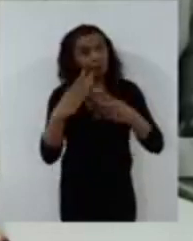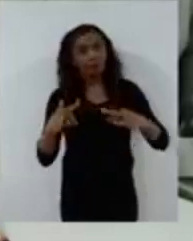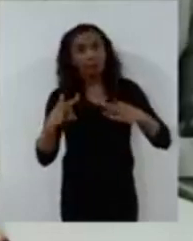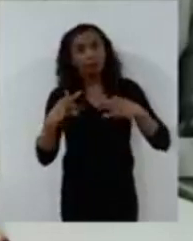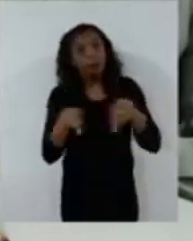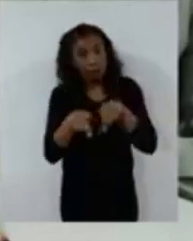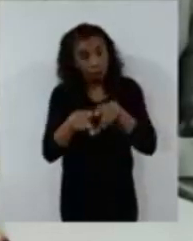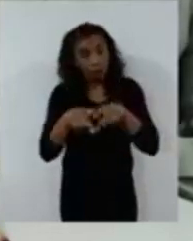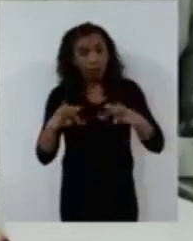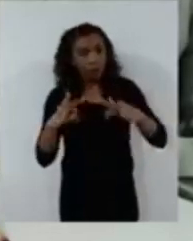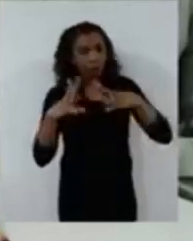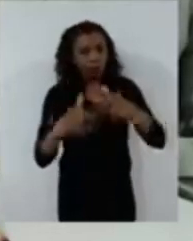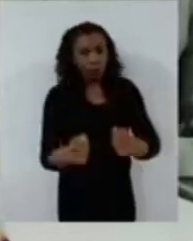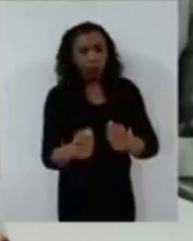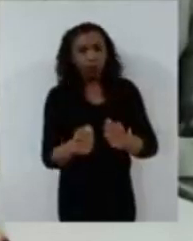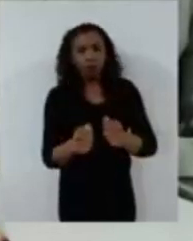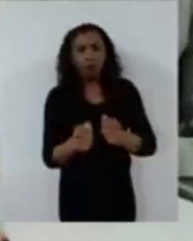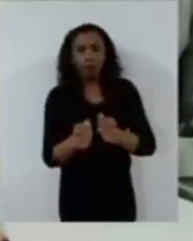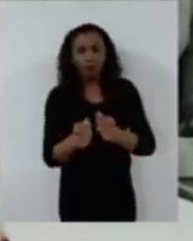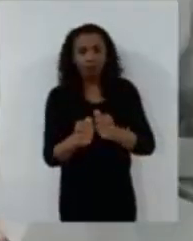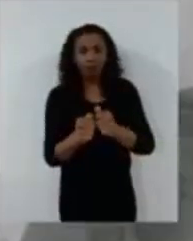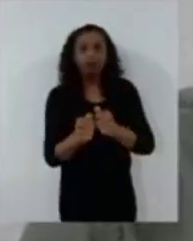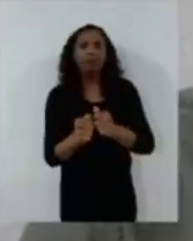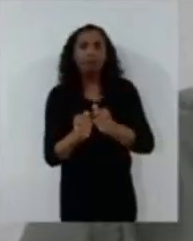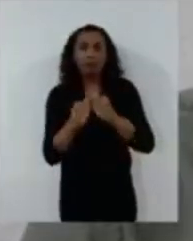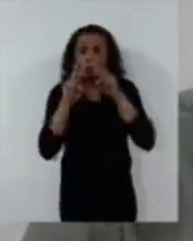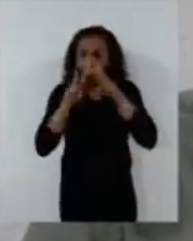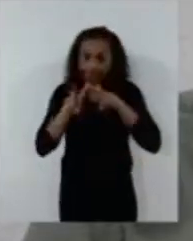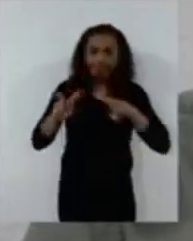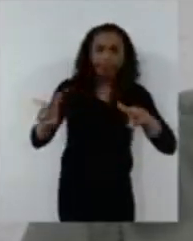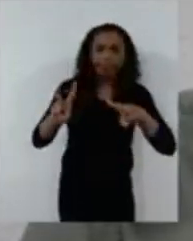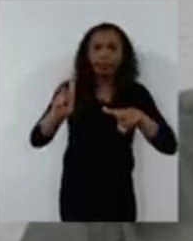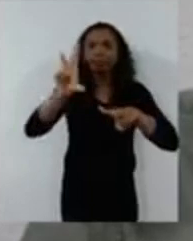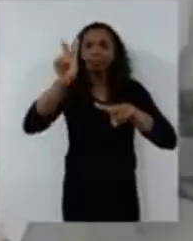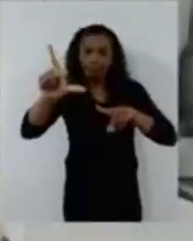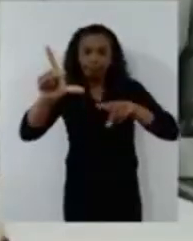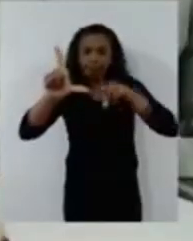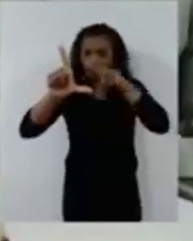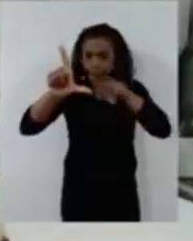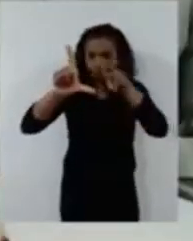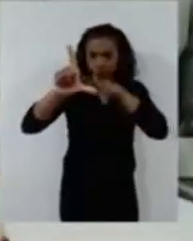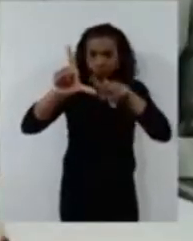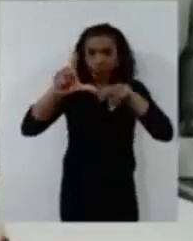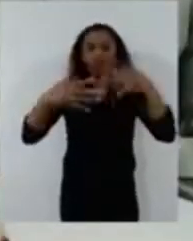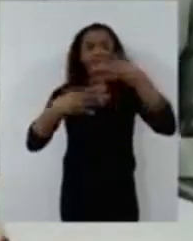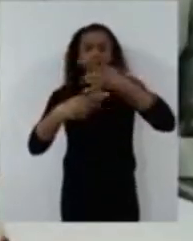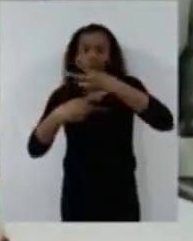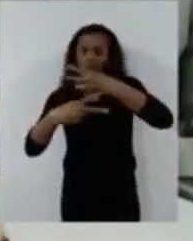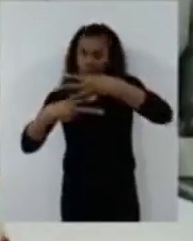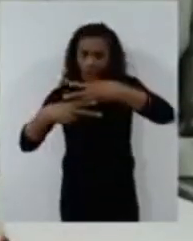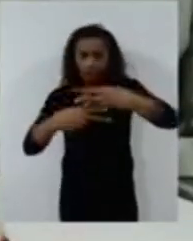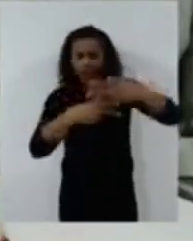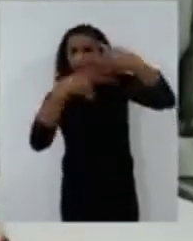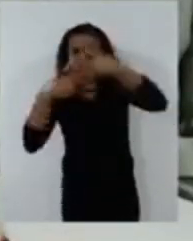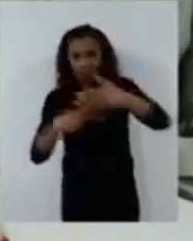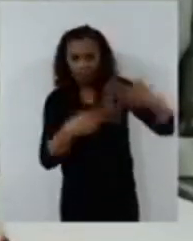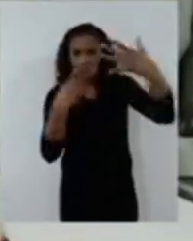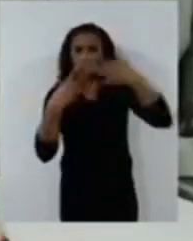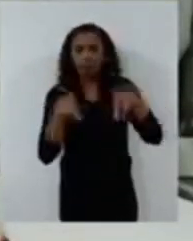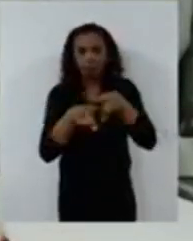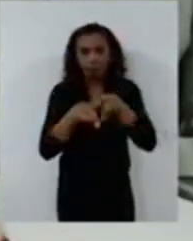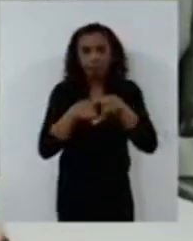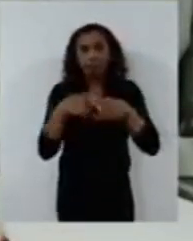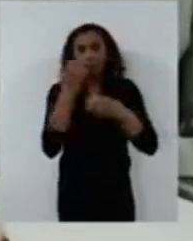ao vivo através do Instagram. Doutor Paulo, boa noite. Boa noite, Grego. Boa noite, Daniel. Boa noite a todos que